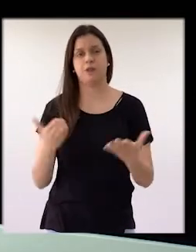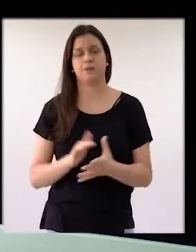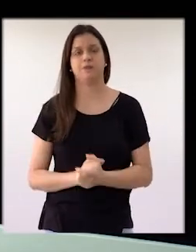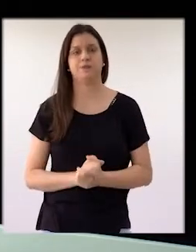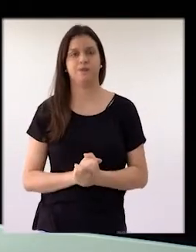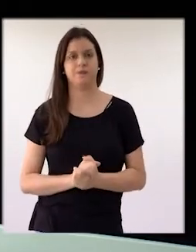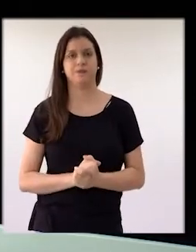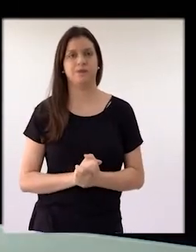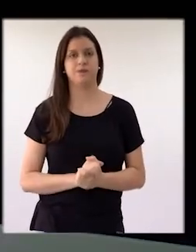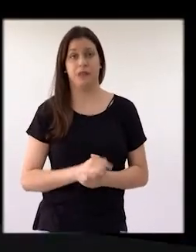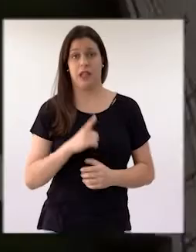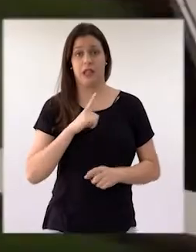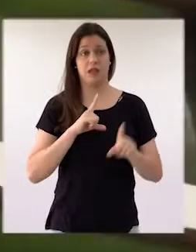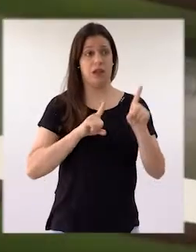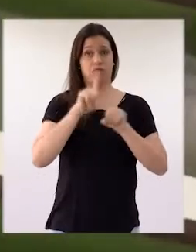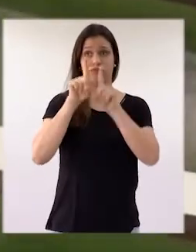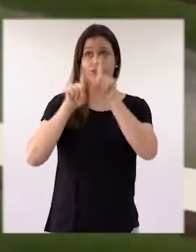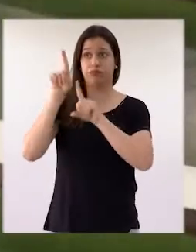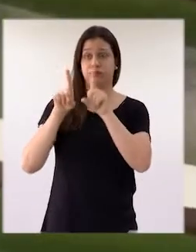gente vê agora.